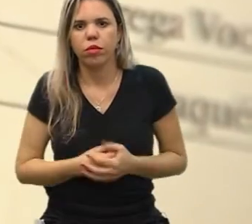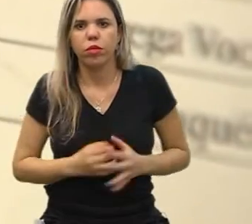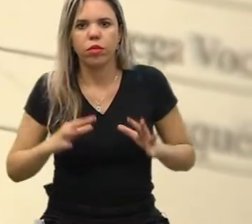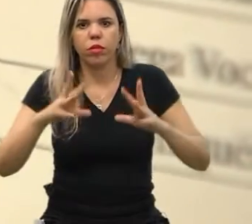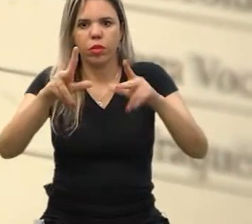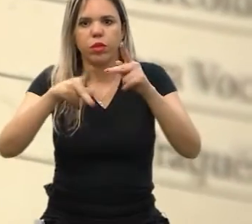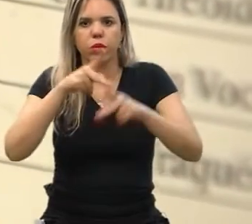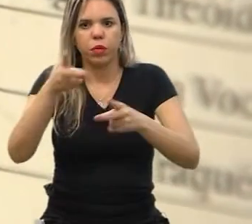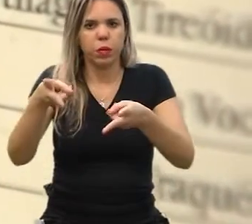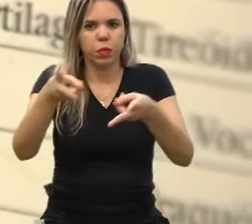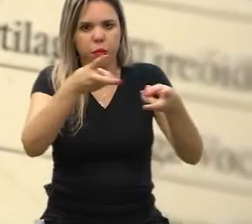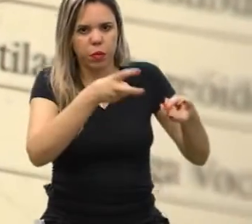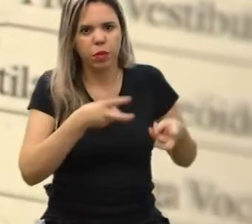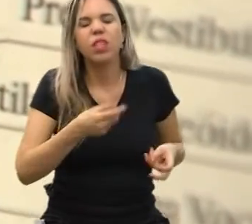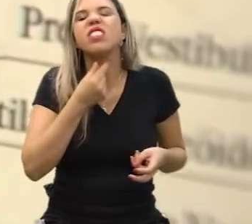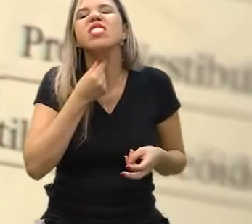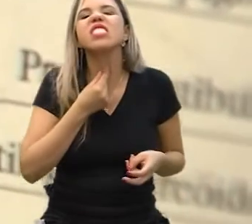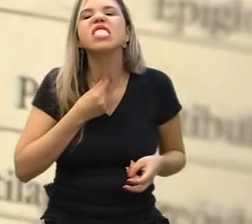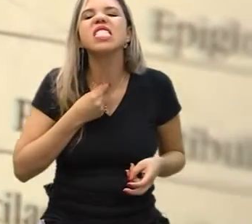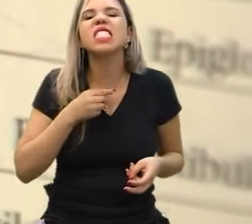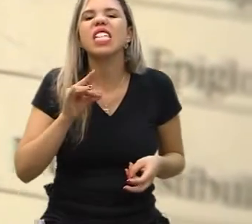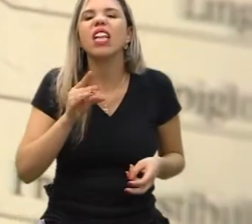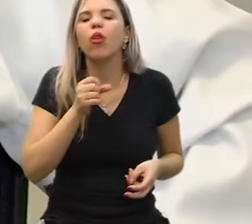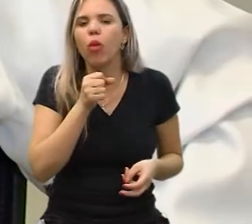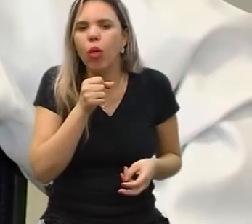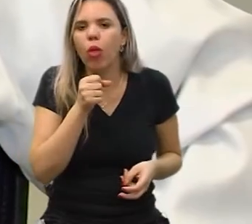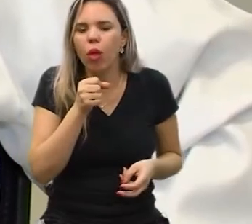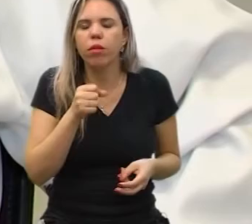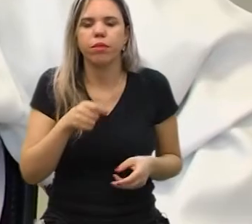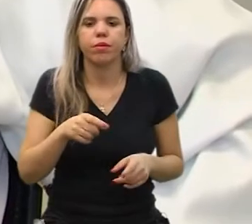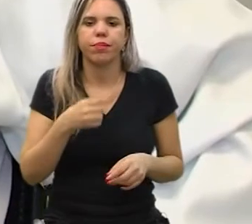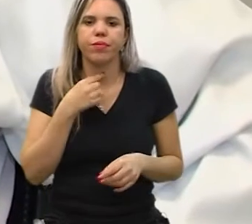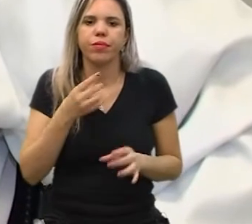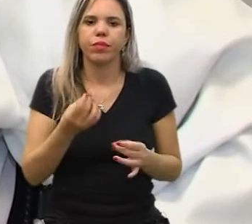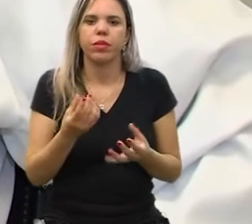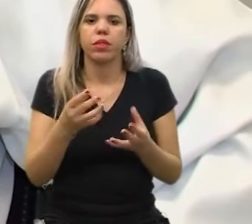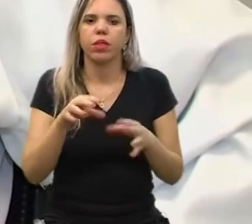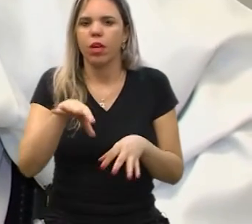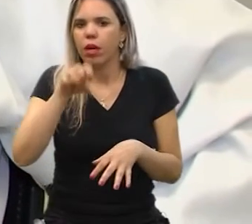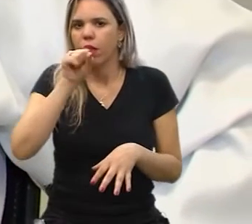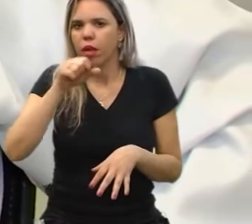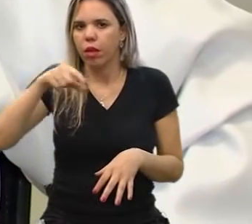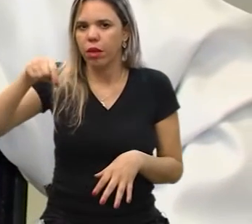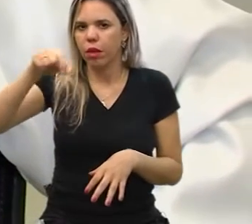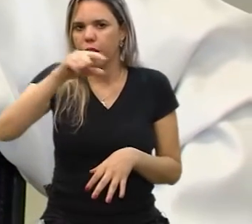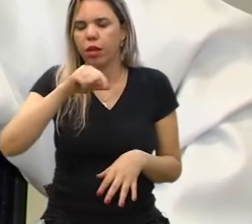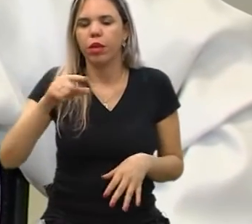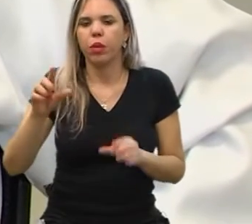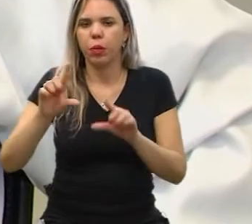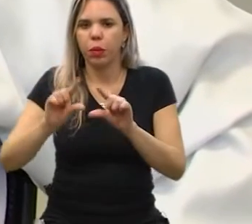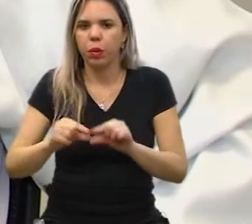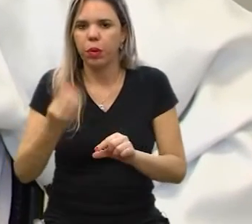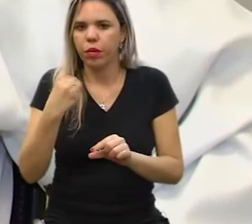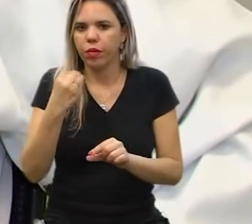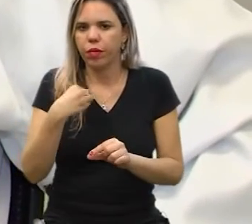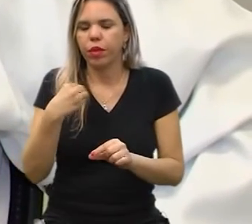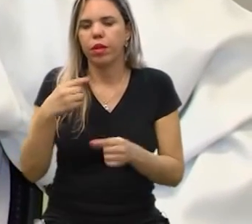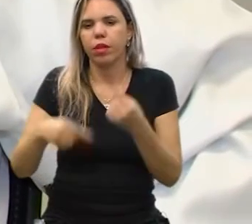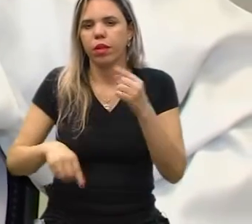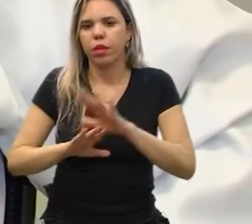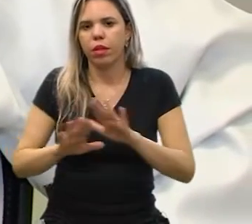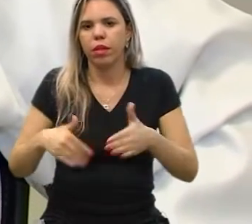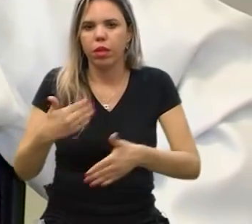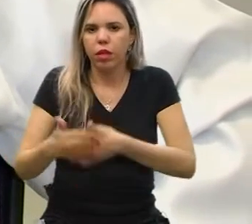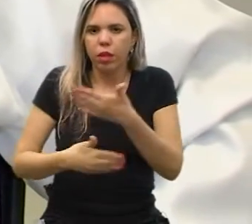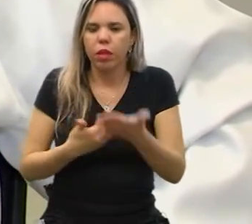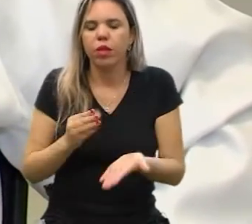né? Todo mundo percebe que a garganta fica mais seca. Com a umidade do ar bem abaixo do normal, a tendência é